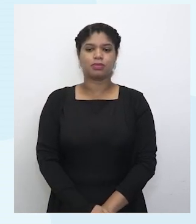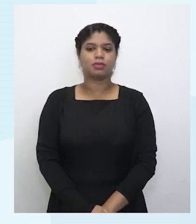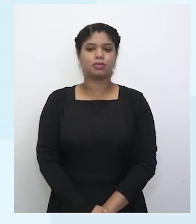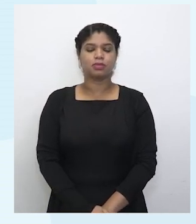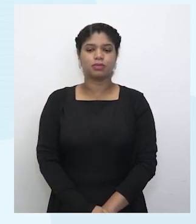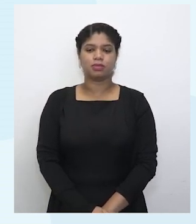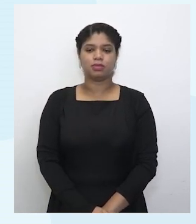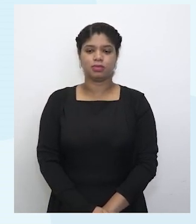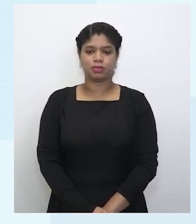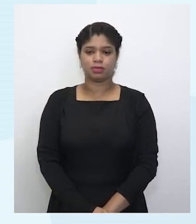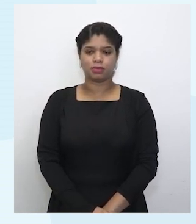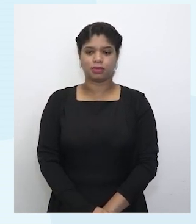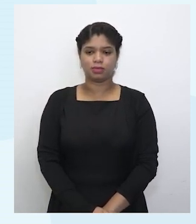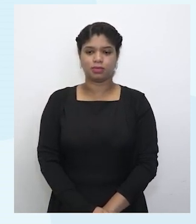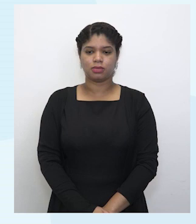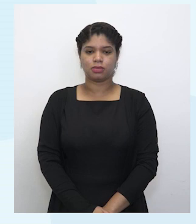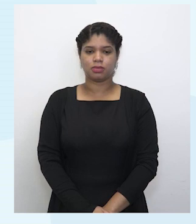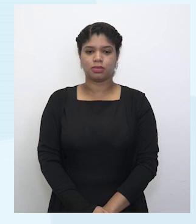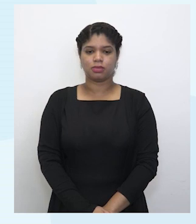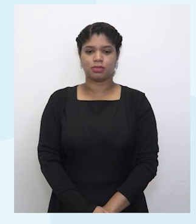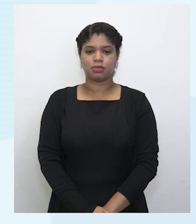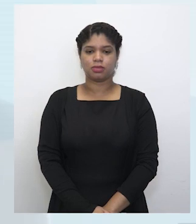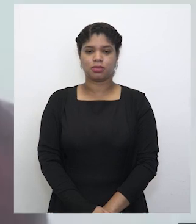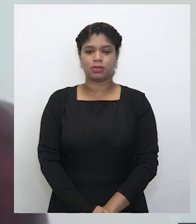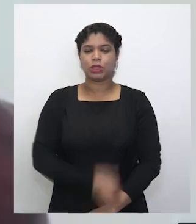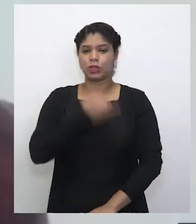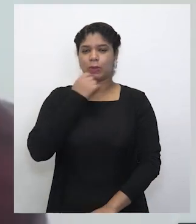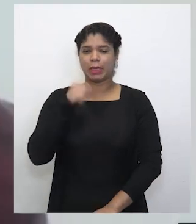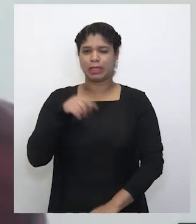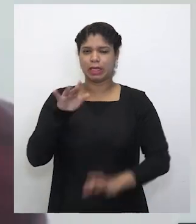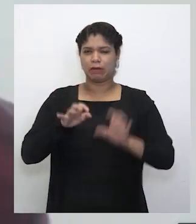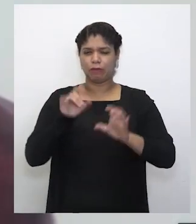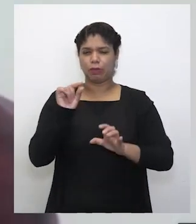Espera aí. Isso.